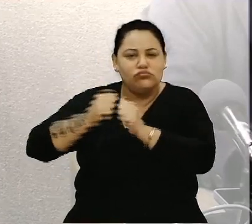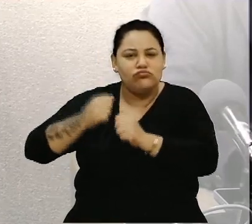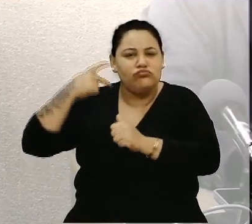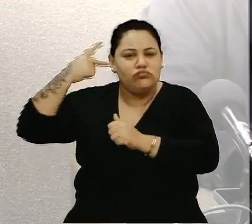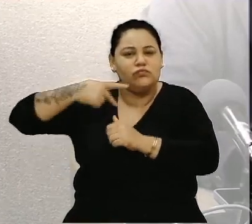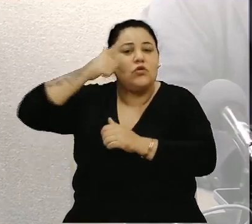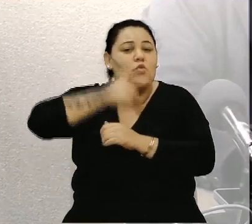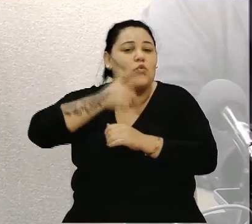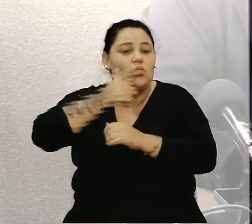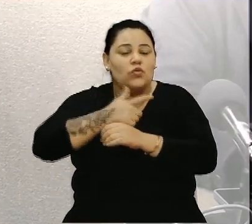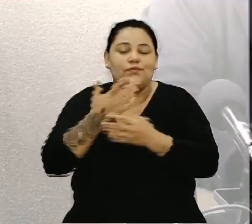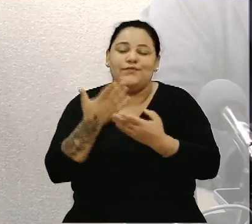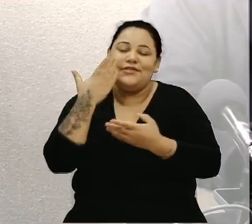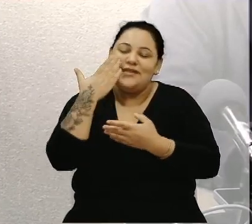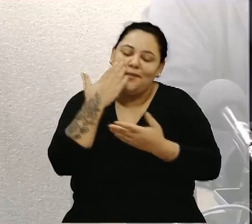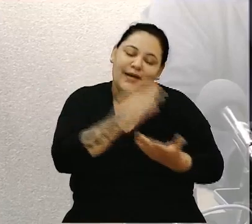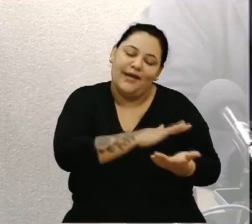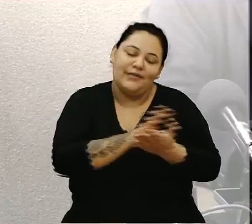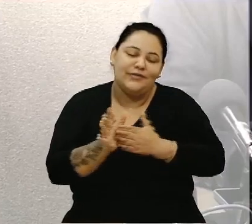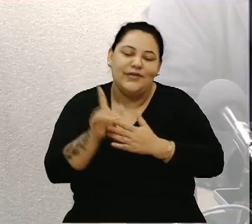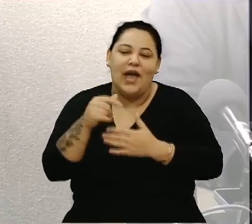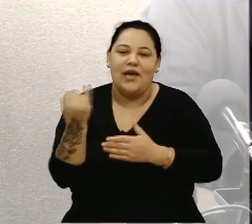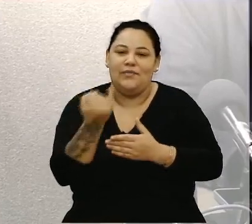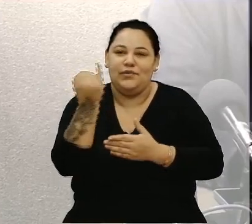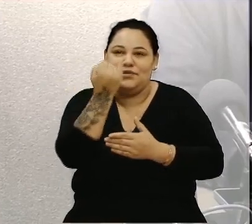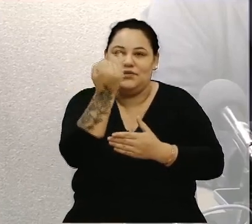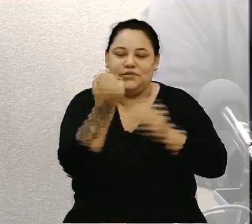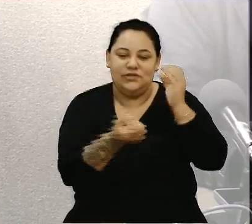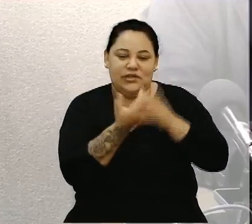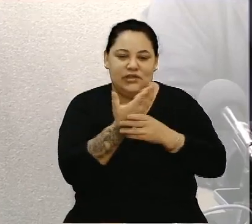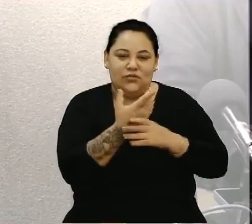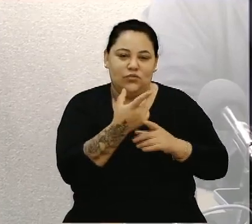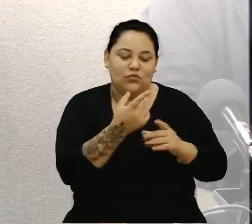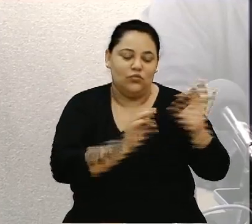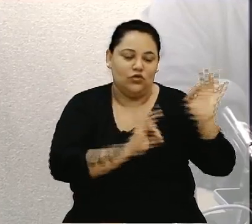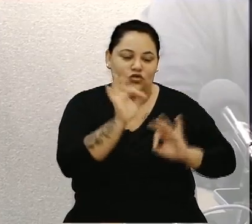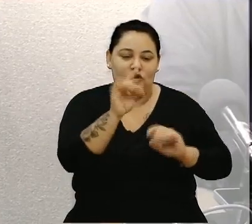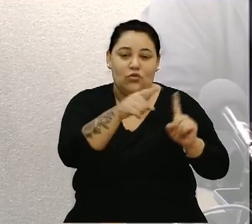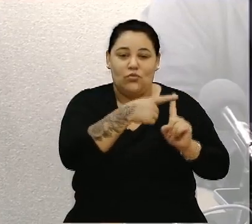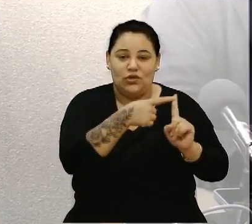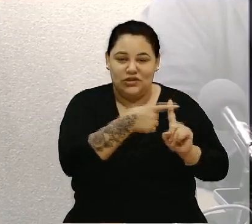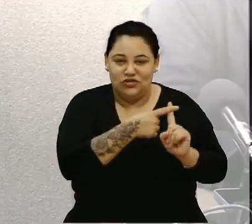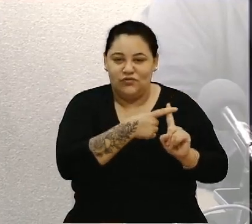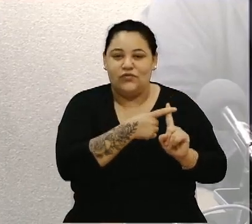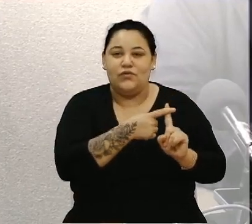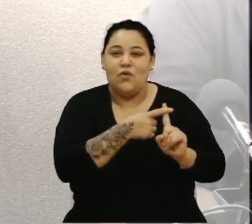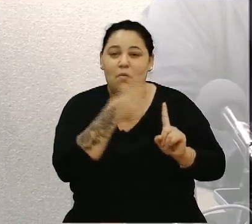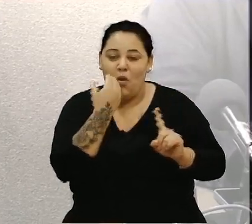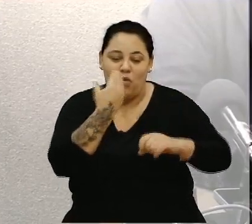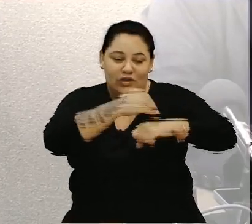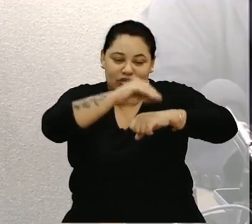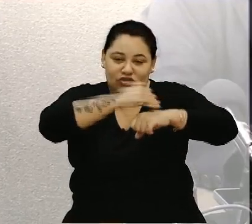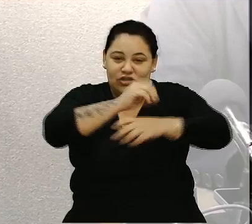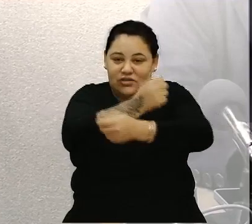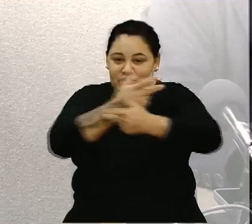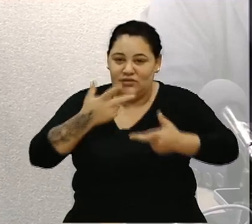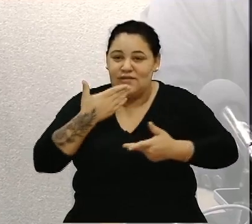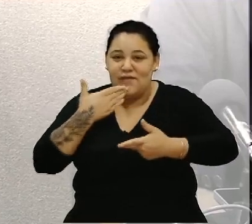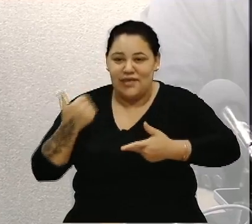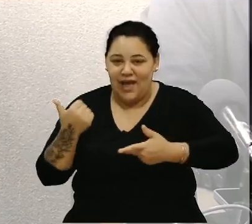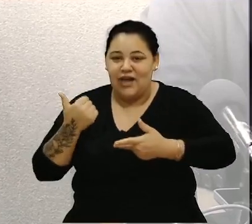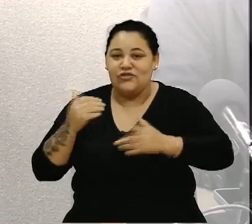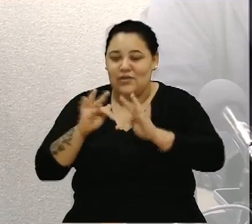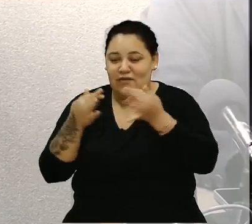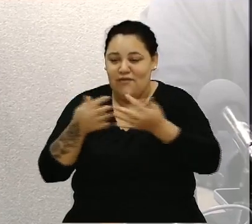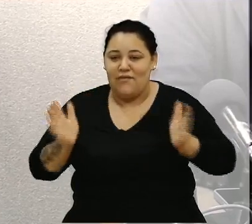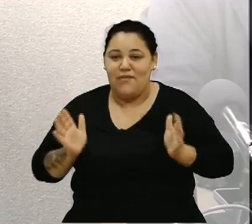está acontecendo, é importante, sim, que se traga um projeto positivo, um projeto propositivo, que para essas famílias, sem dúvida